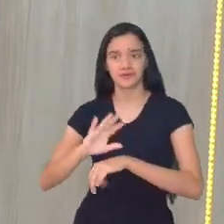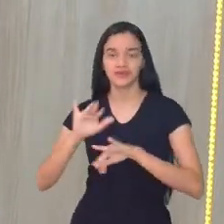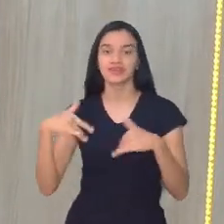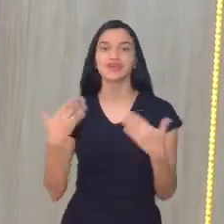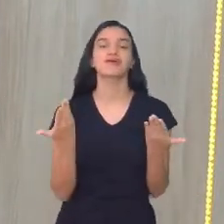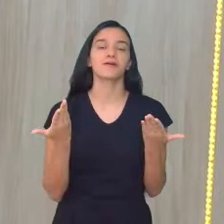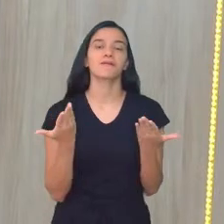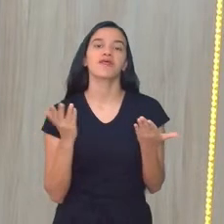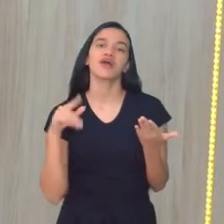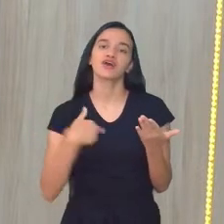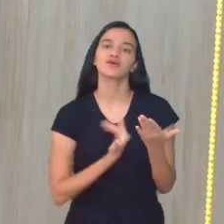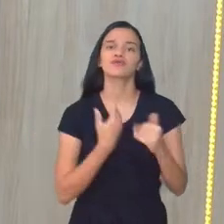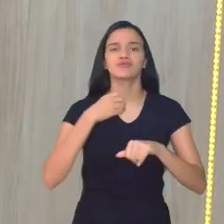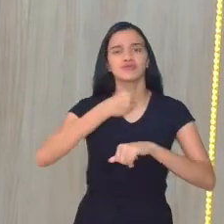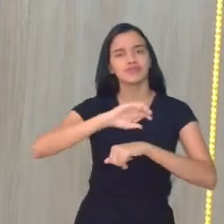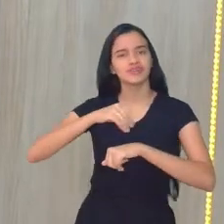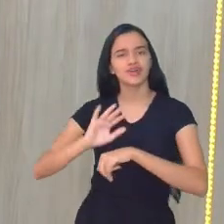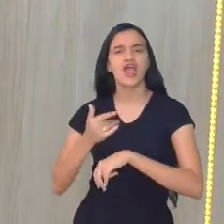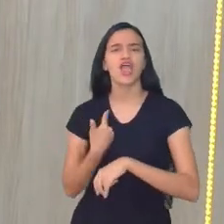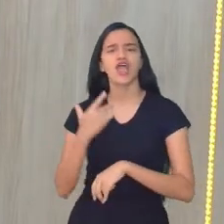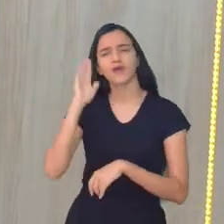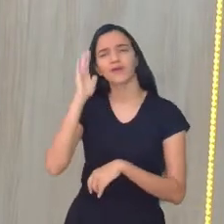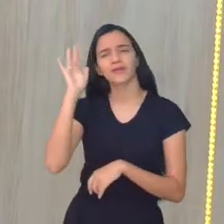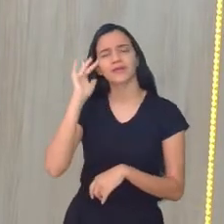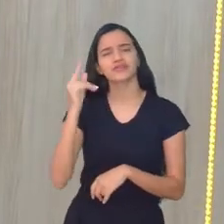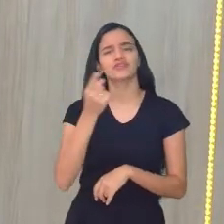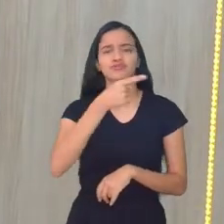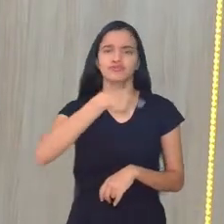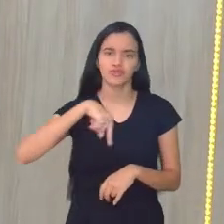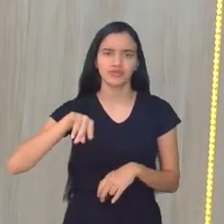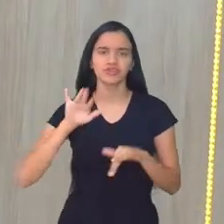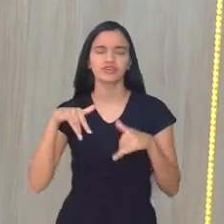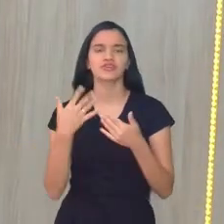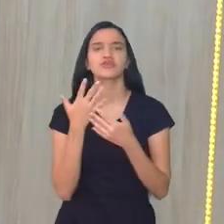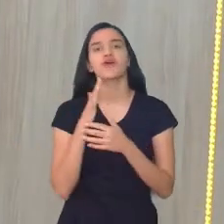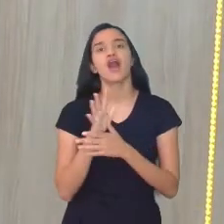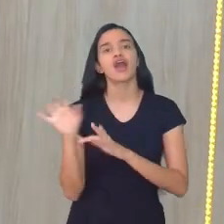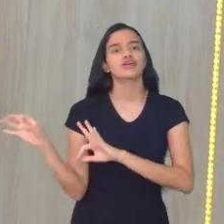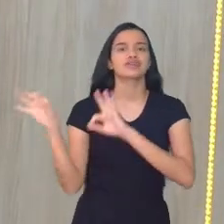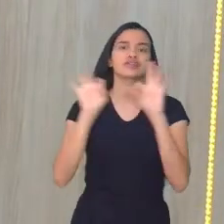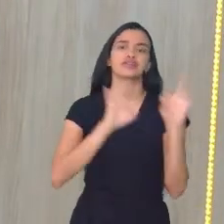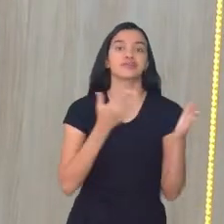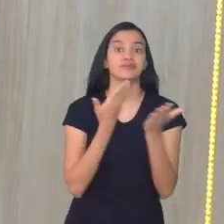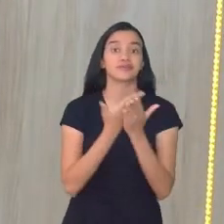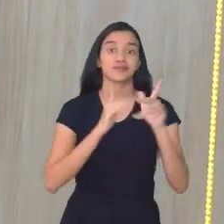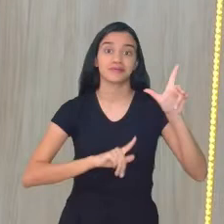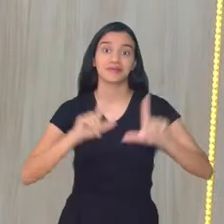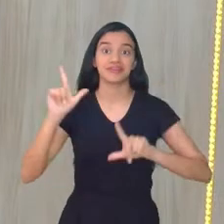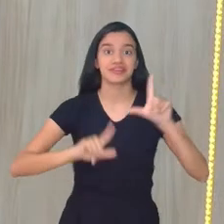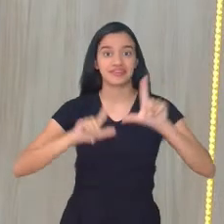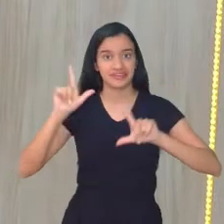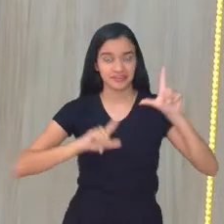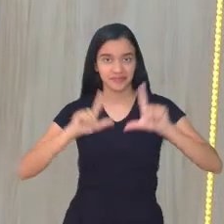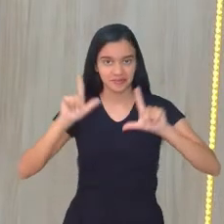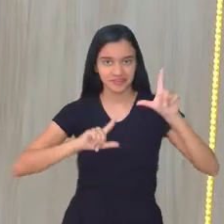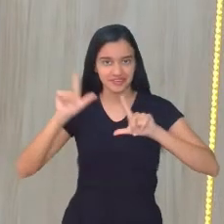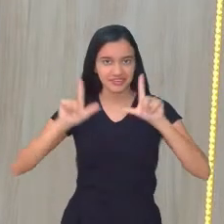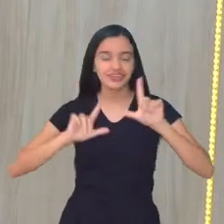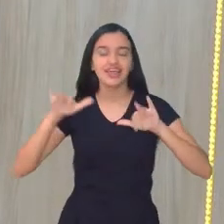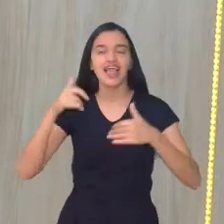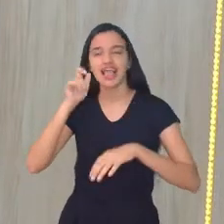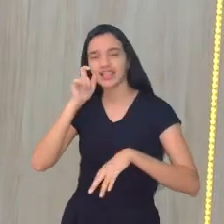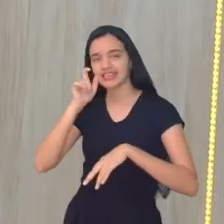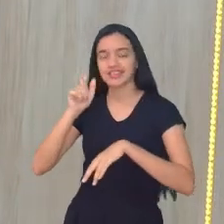E aí, em relação ao aviso, eu imagino que muitos de vocês estão vendo a nossa aula agora pela TV. Muito